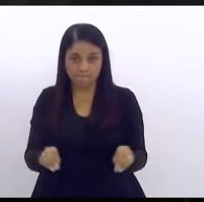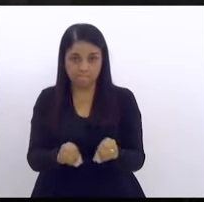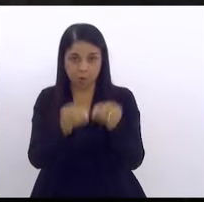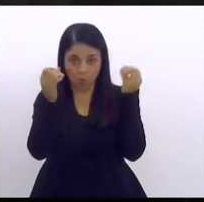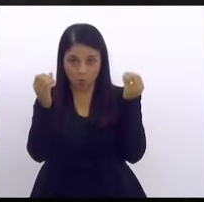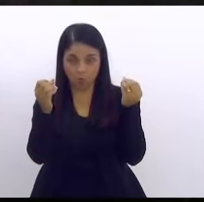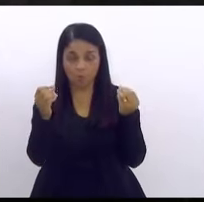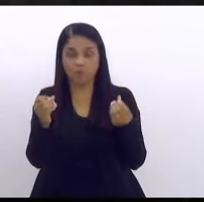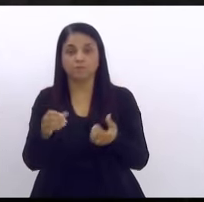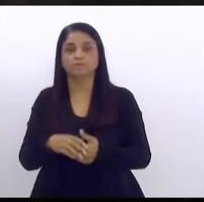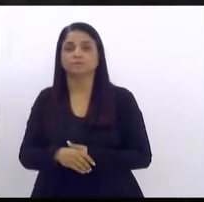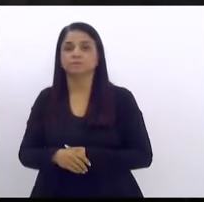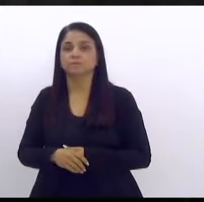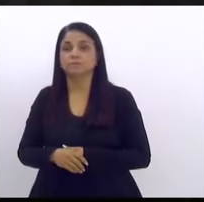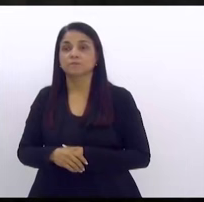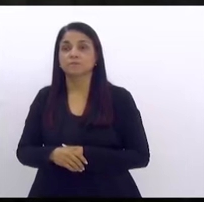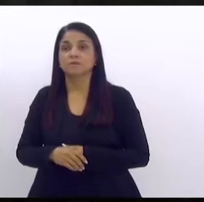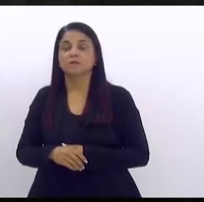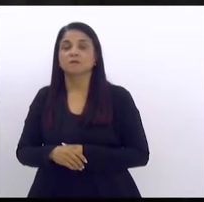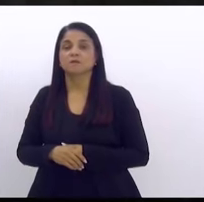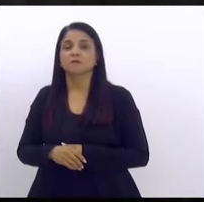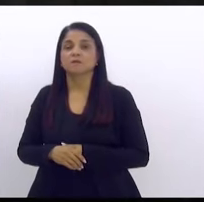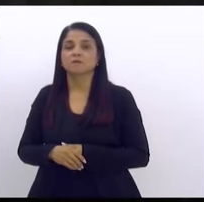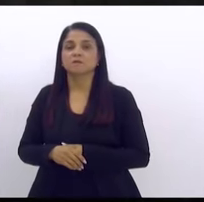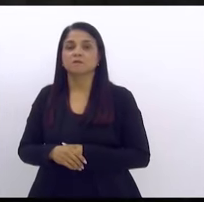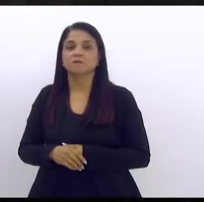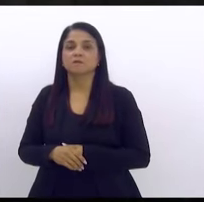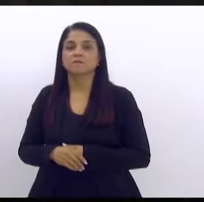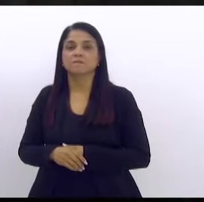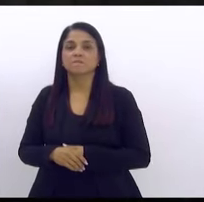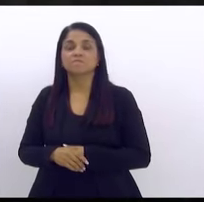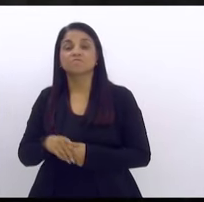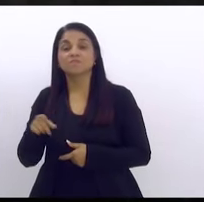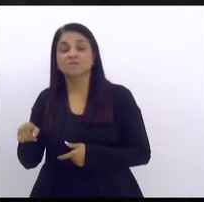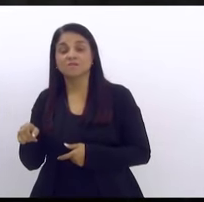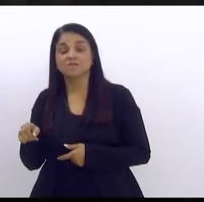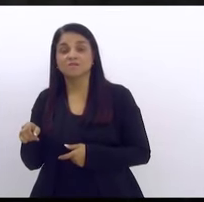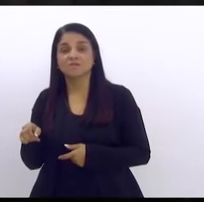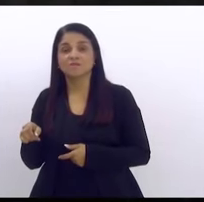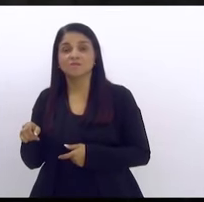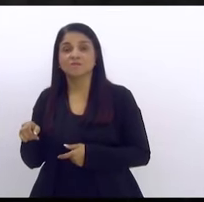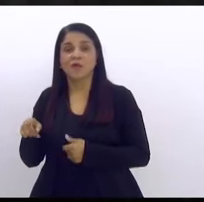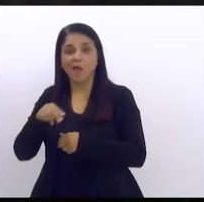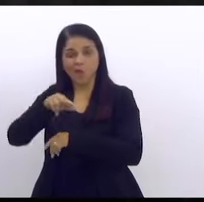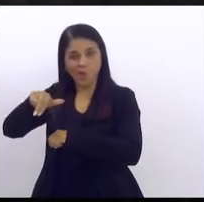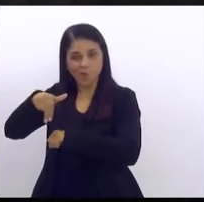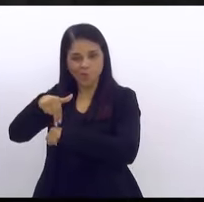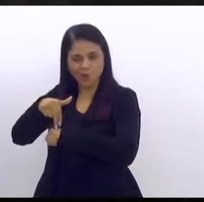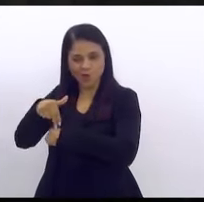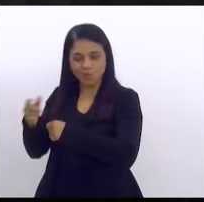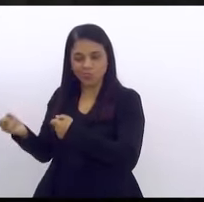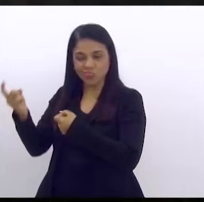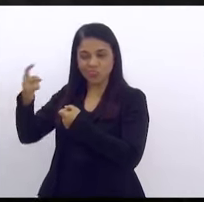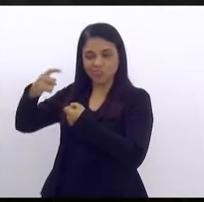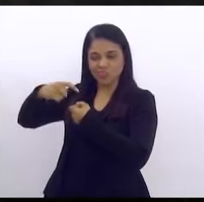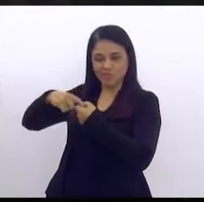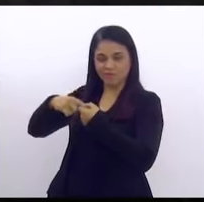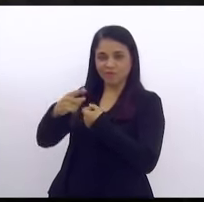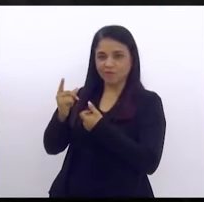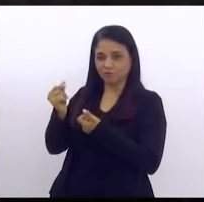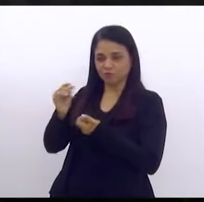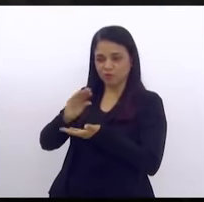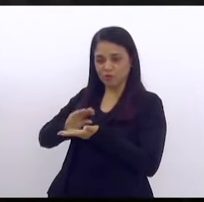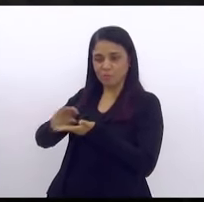cadeia de quebra-quebra. Socorria. E era uma forma indireta que ela devolvia o dinheiro em excesso que